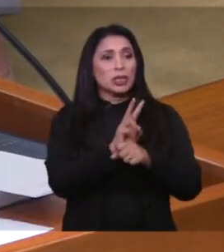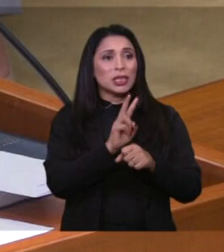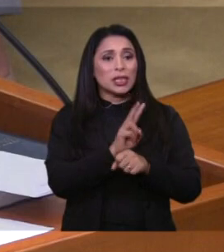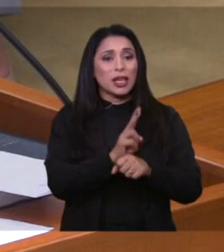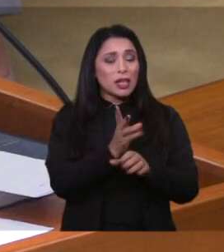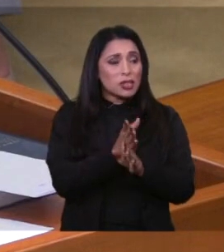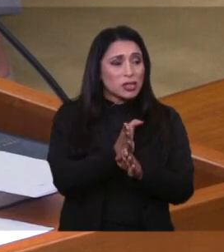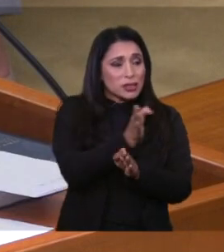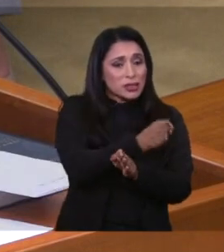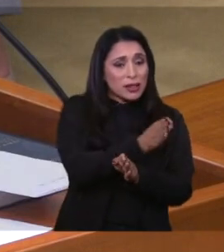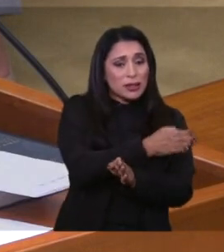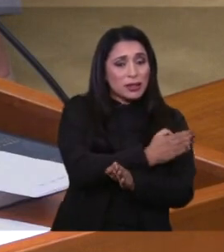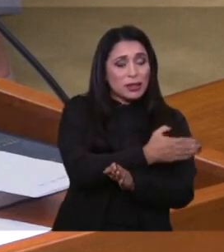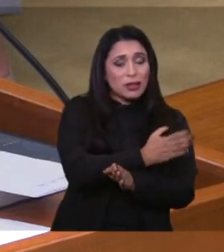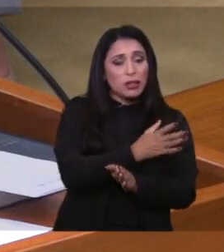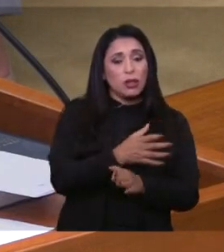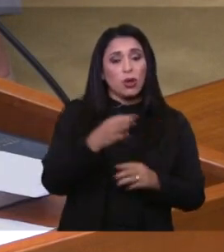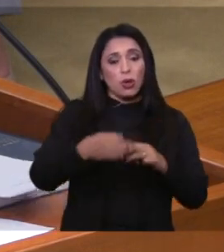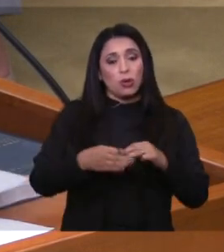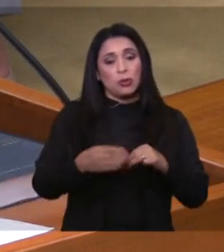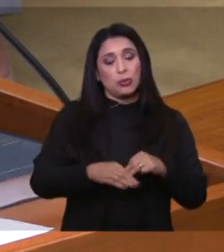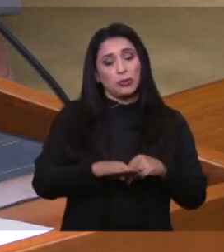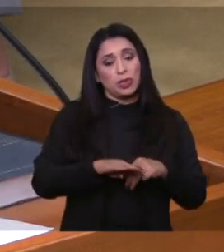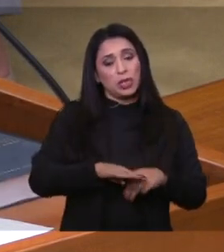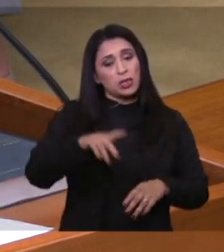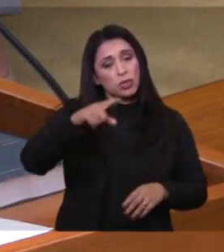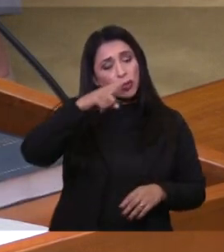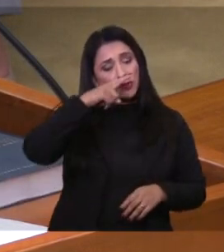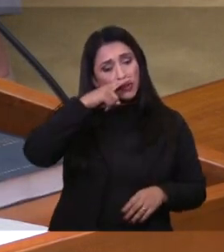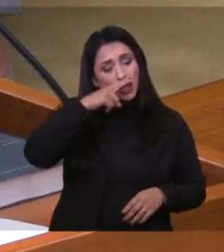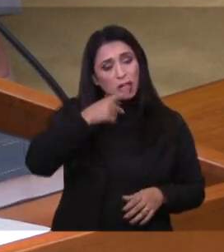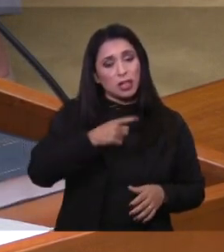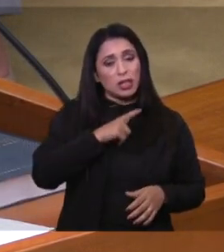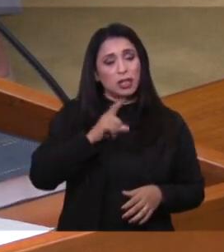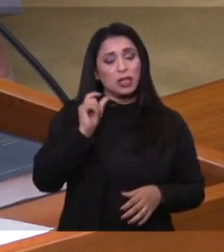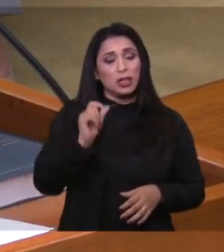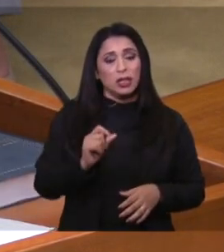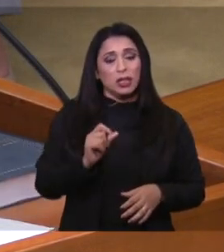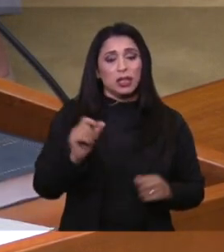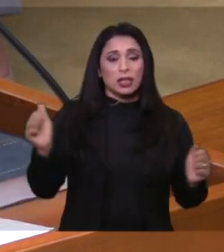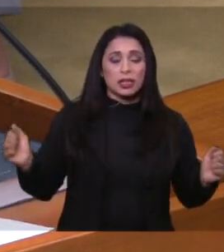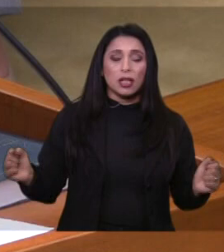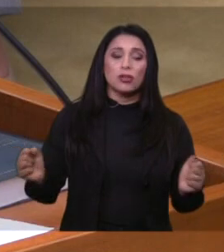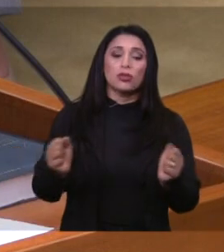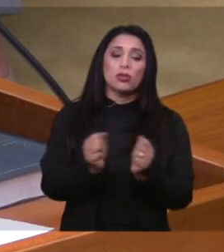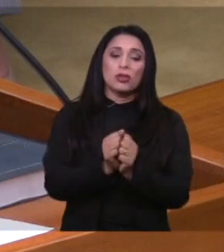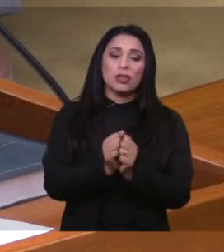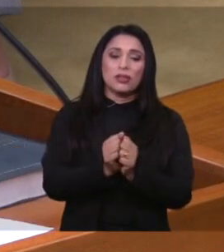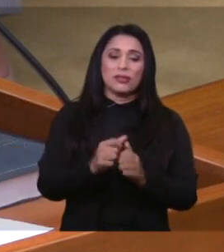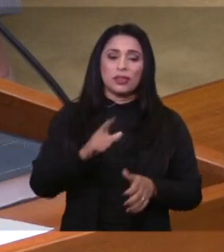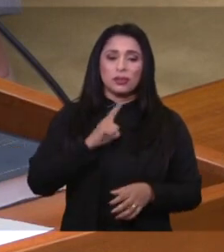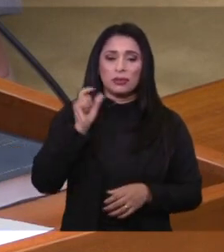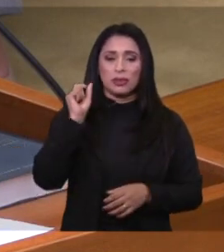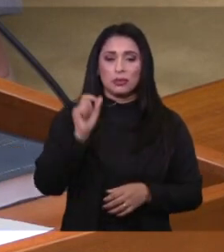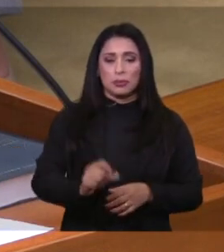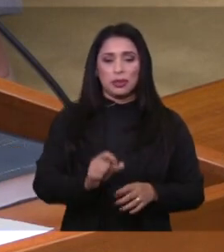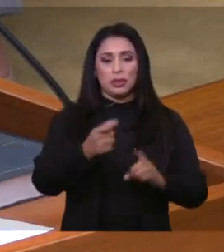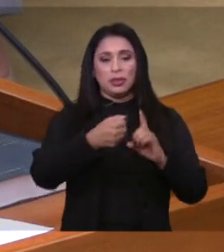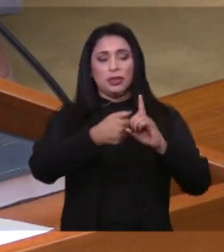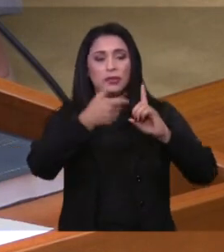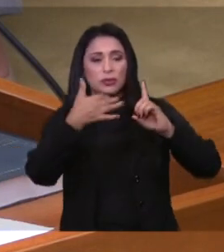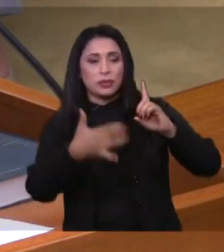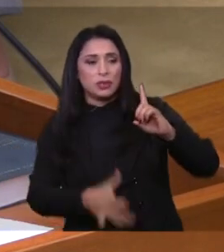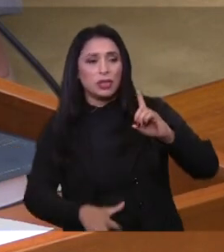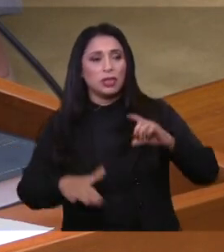anterioridades foi abonada por Sua Excelência o ministro Luiz Edson Fachin, que está na companhia da digna decana ministra